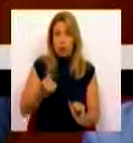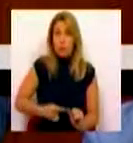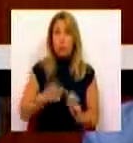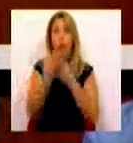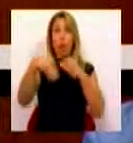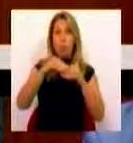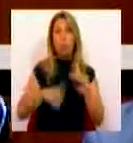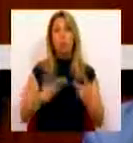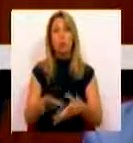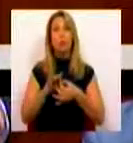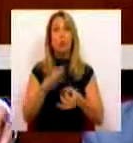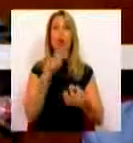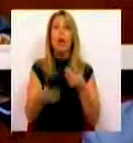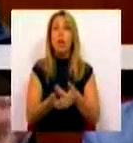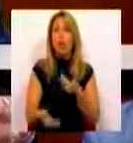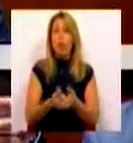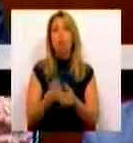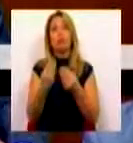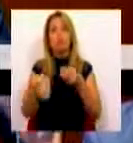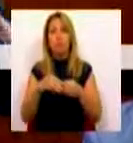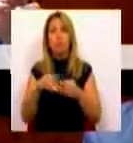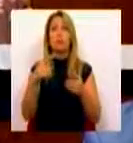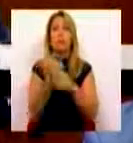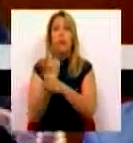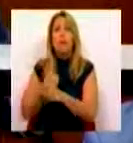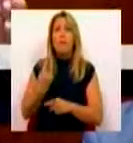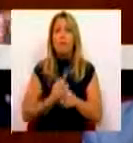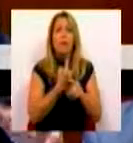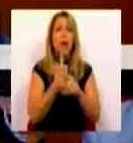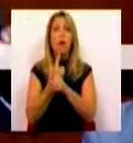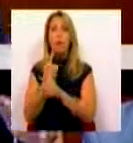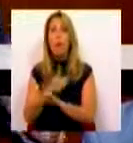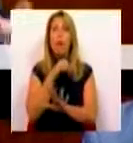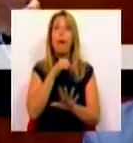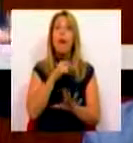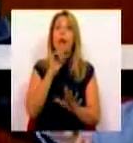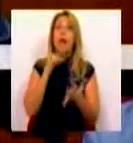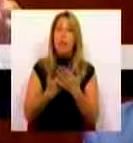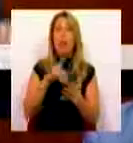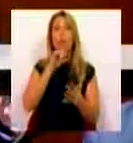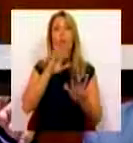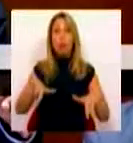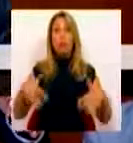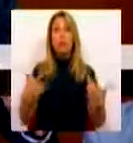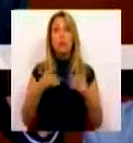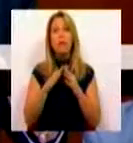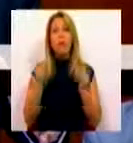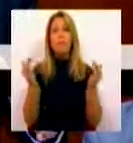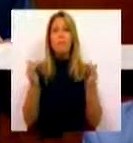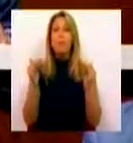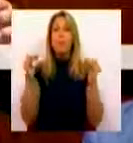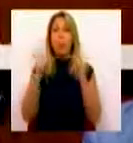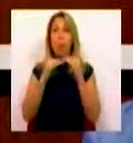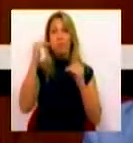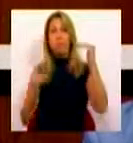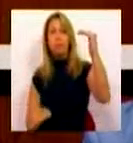complementos solidários de idosos, tem que ser feito com um conjunto de instrumentos que permita efetivamente reduzir este grau de desigualdade. Que